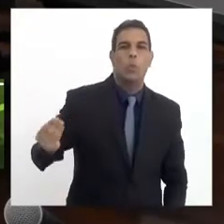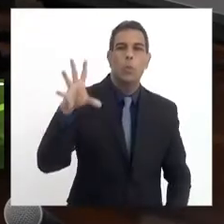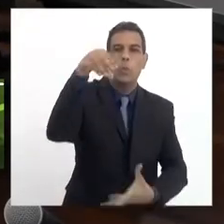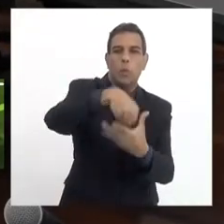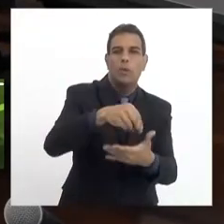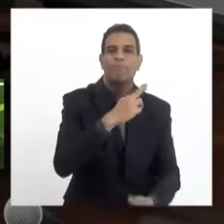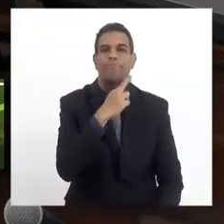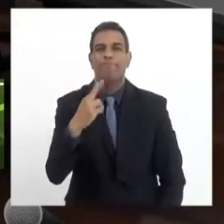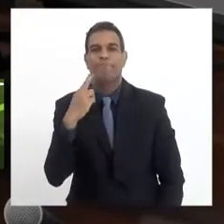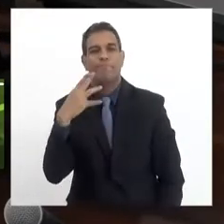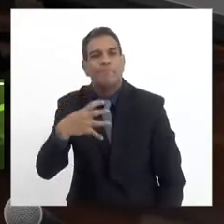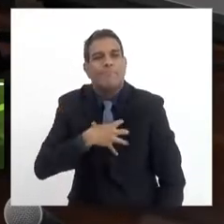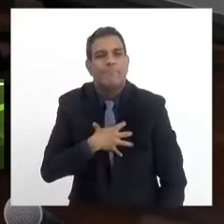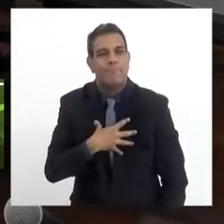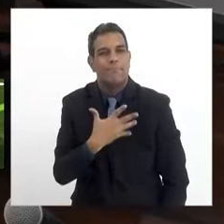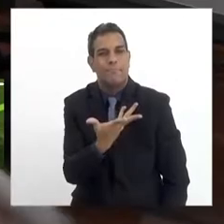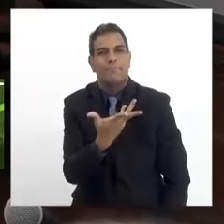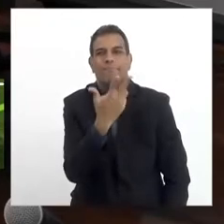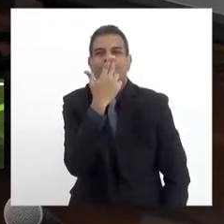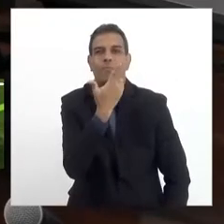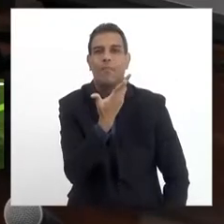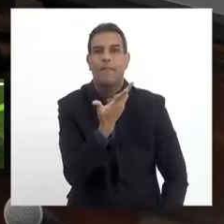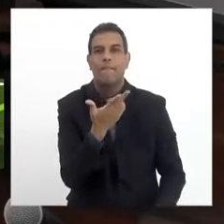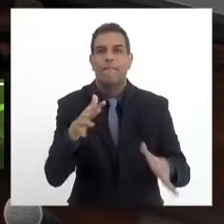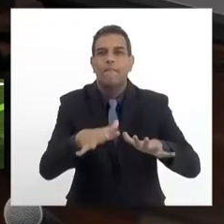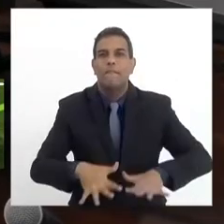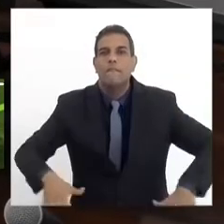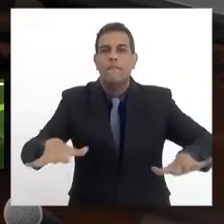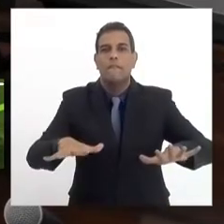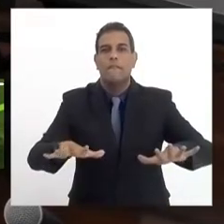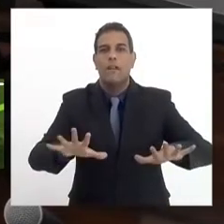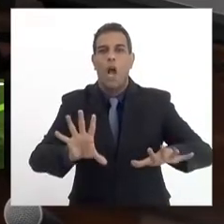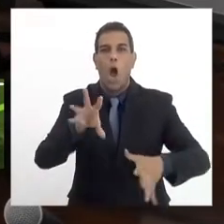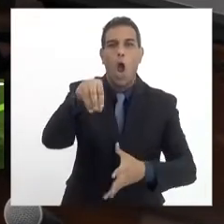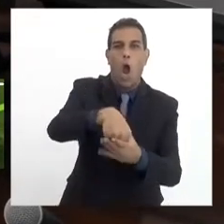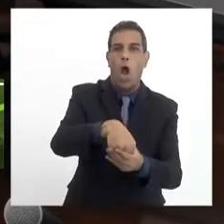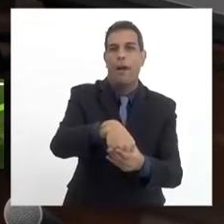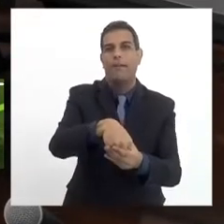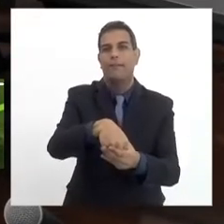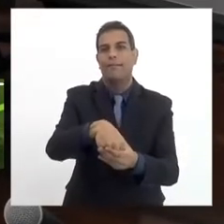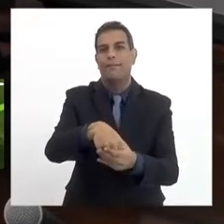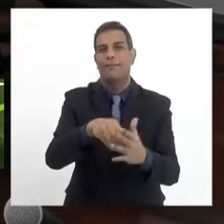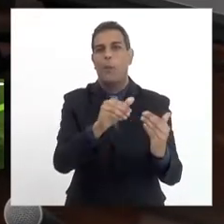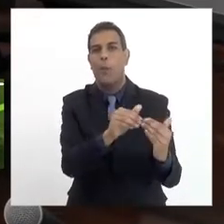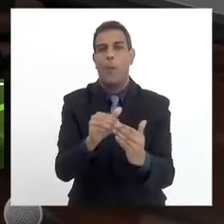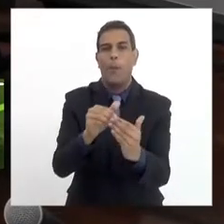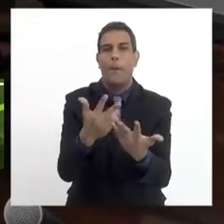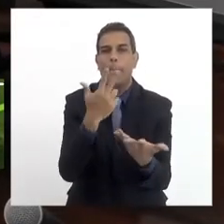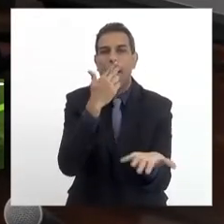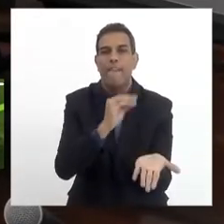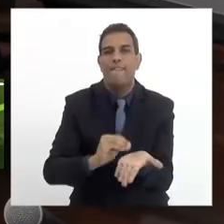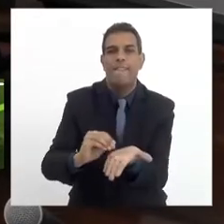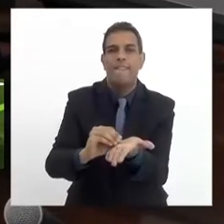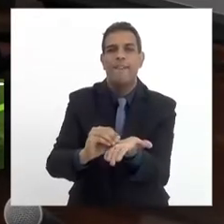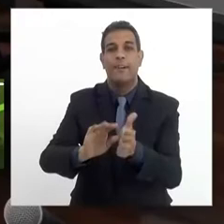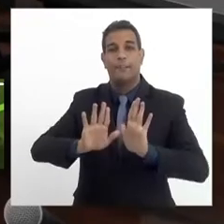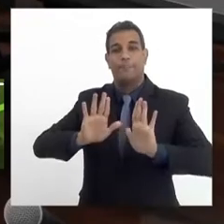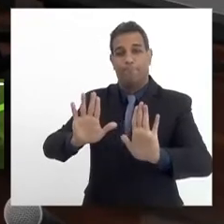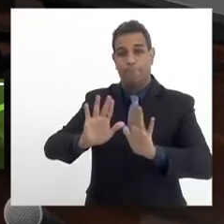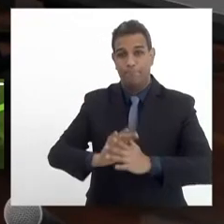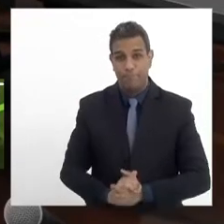de fato, Vossa Excelência tem razão. O ambiente é que nos faz... Deficiente. Deficiente. Ô, deputado Márcio,